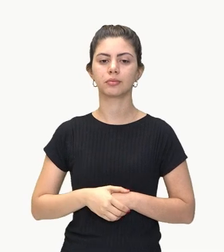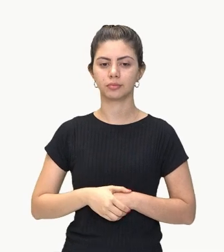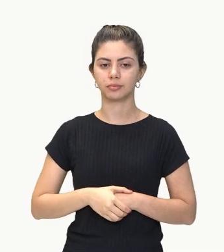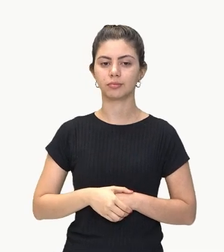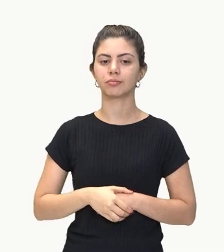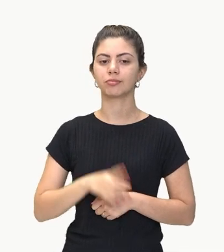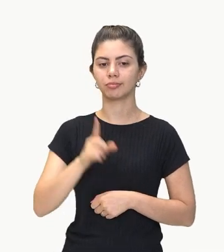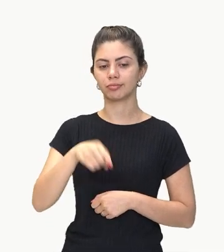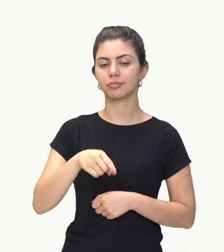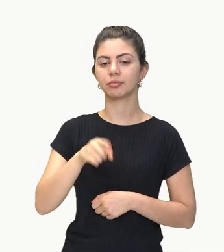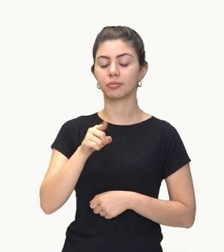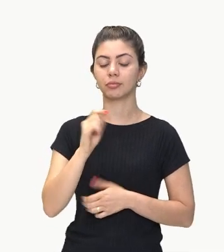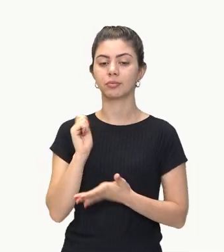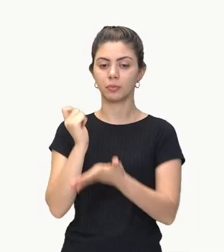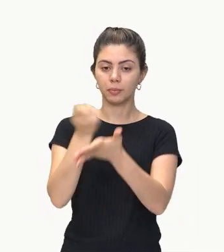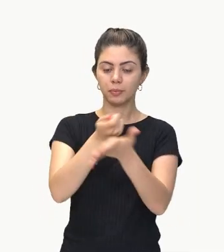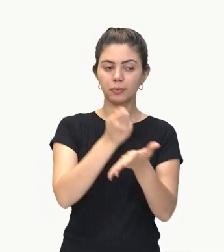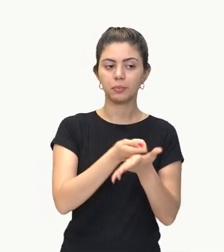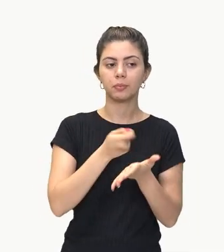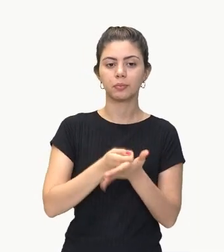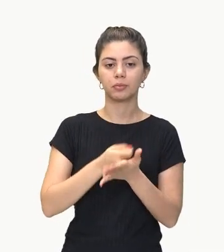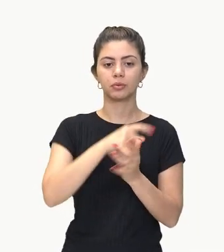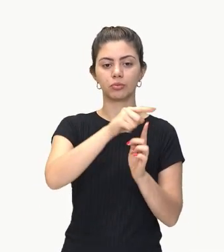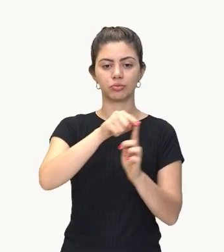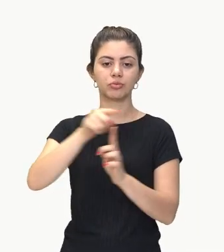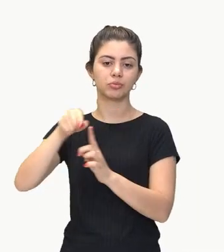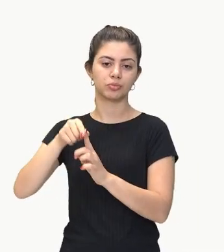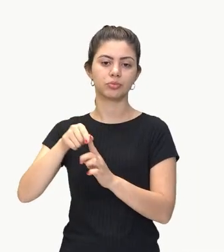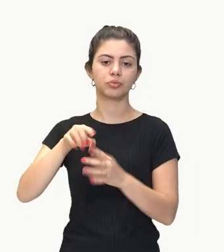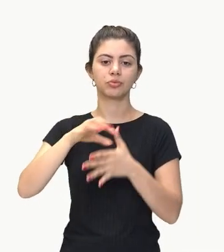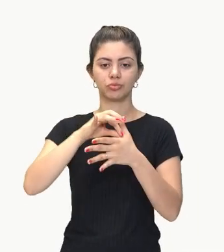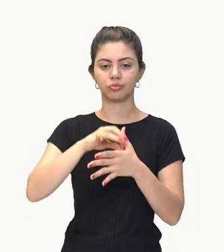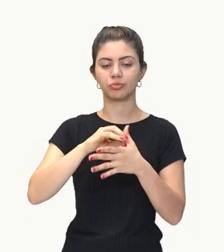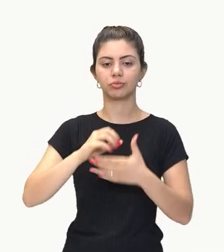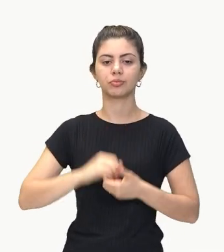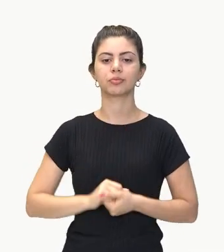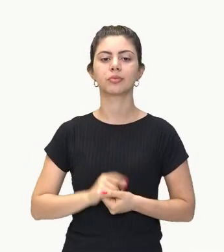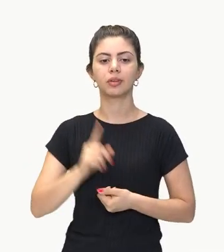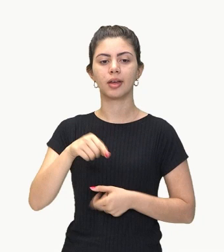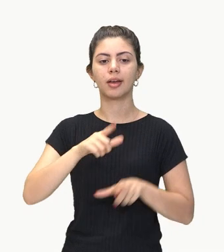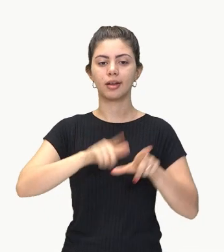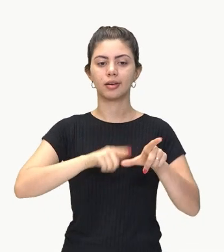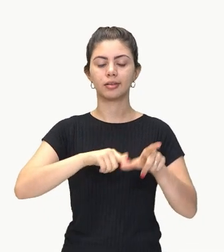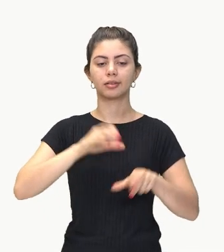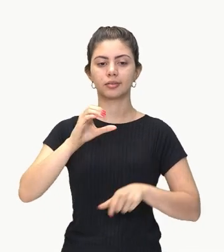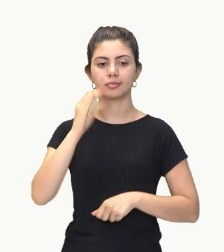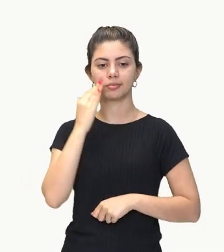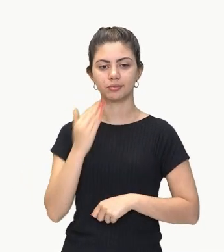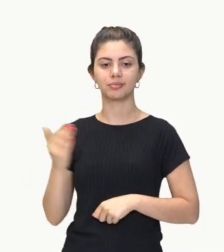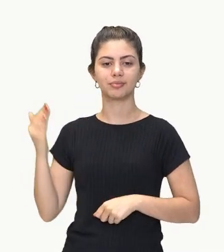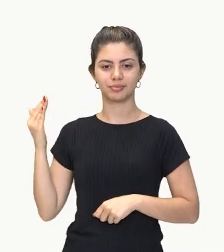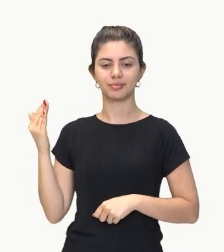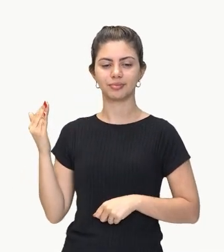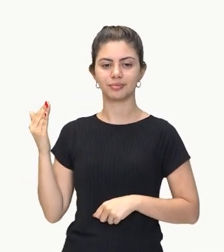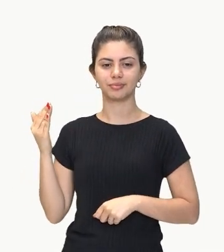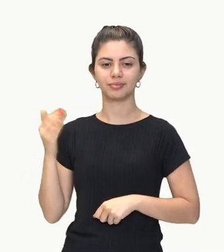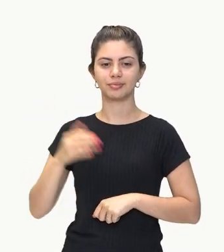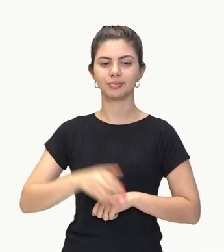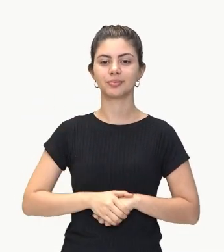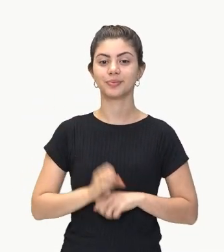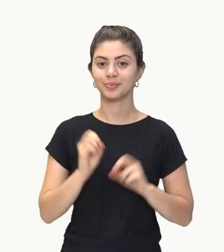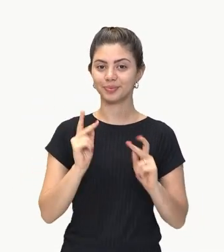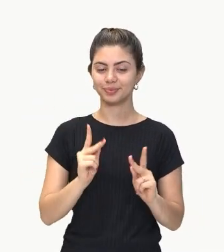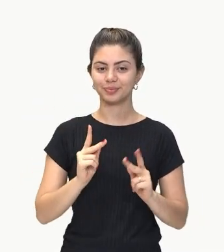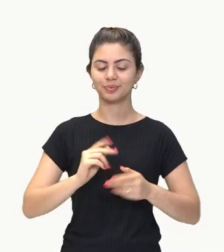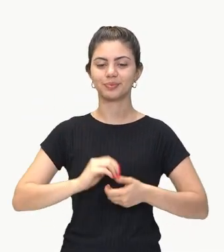175,30. Esse é o valor gasto com carne pelo Tiago, que é a nossa alternativa C.